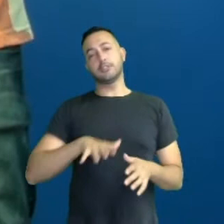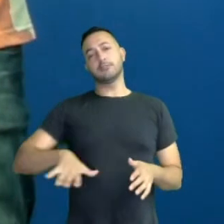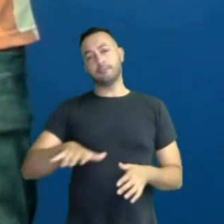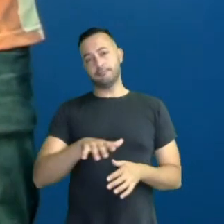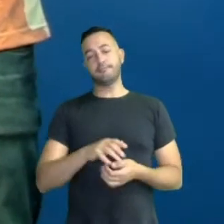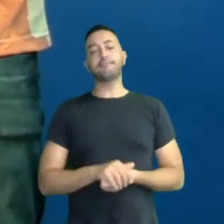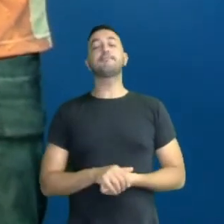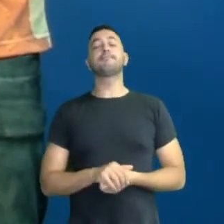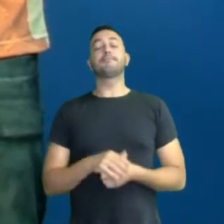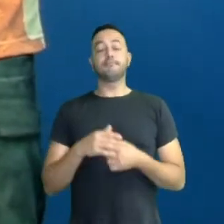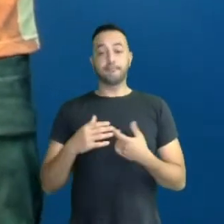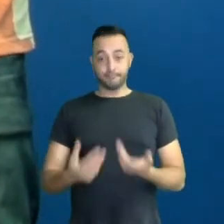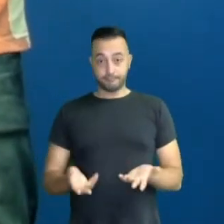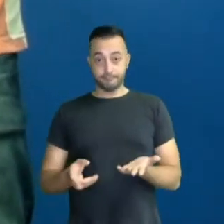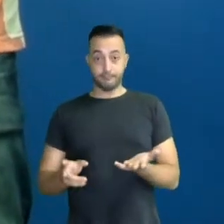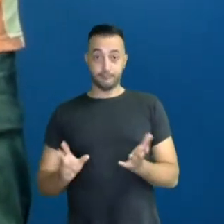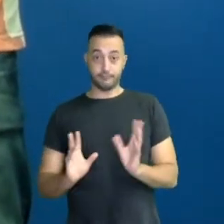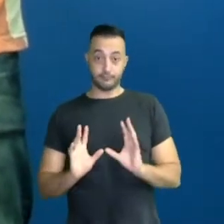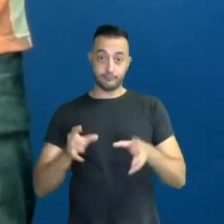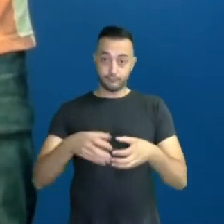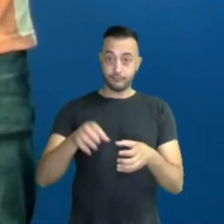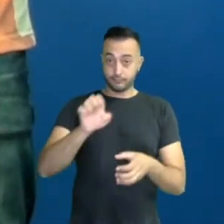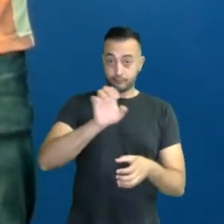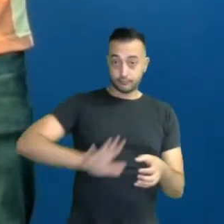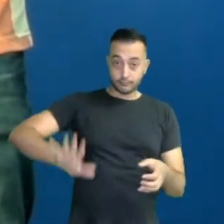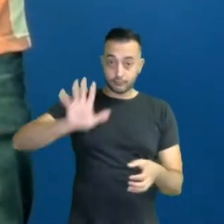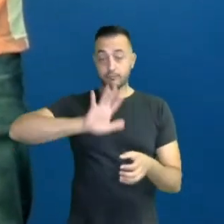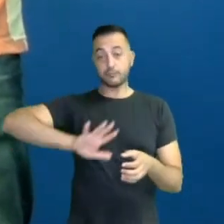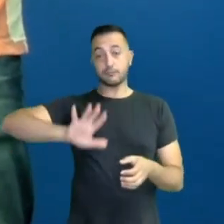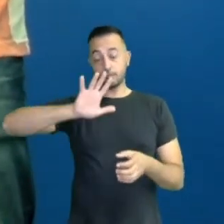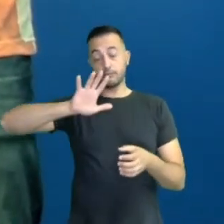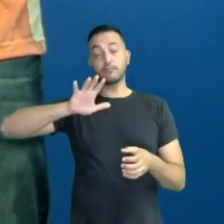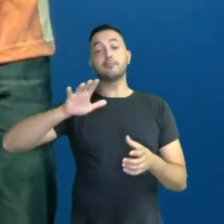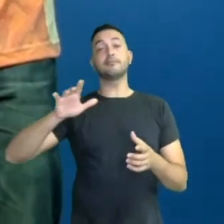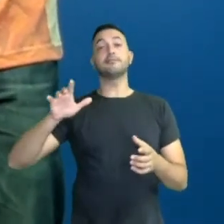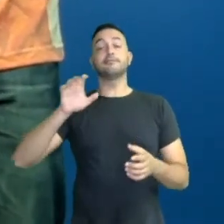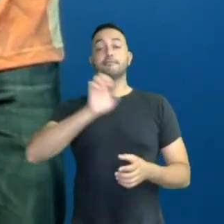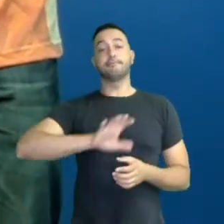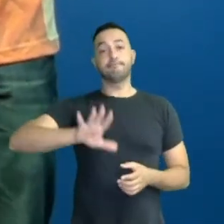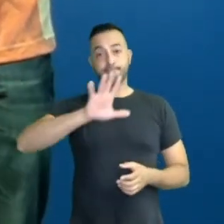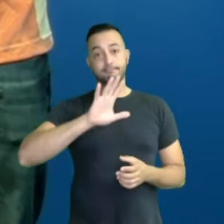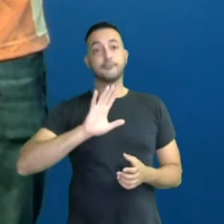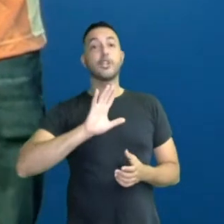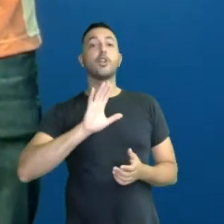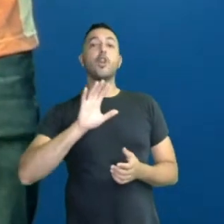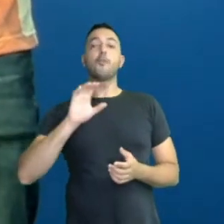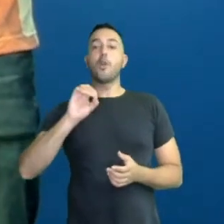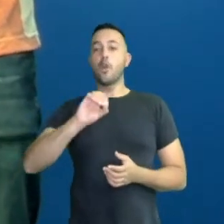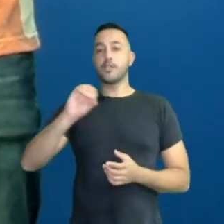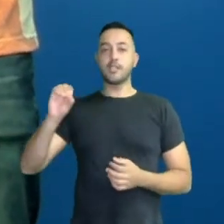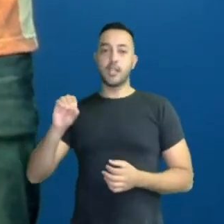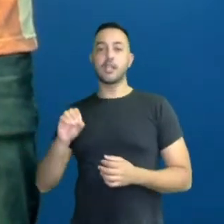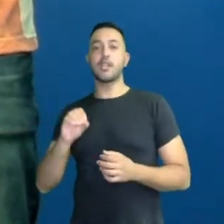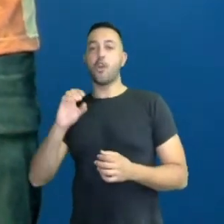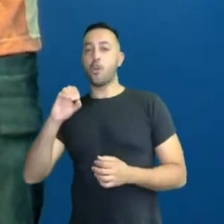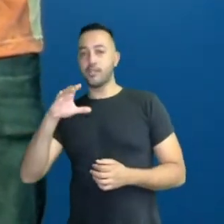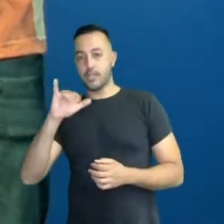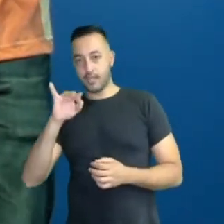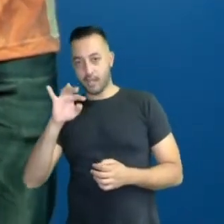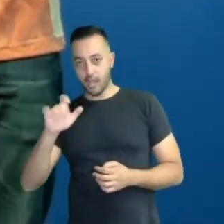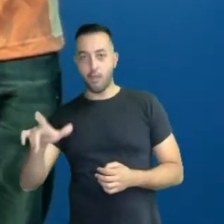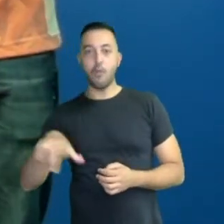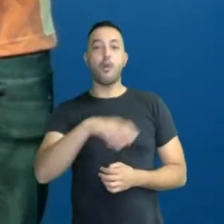território. Parte da Europa Ocidental, da Europa Oriental, sul da